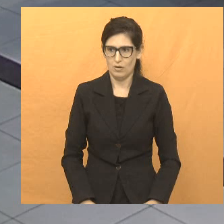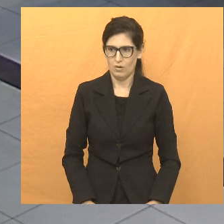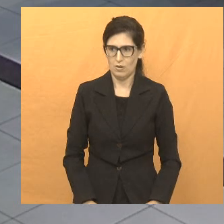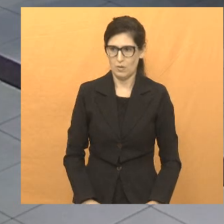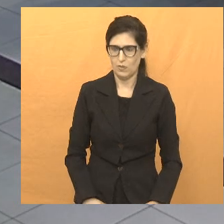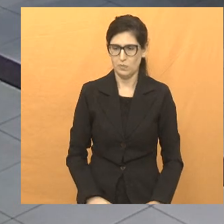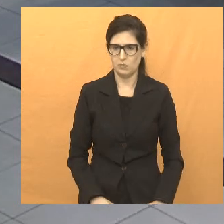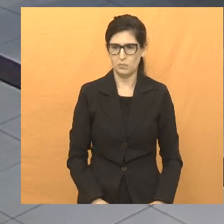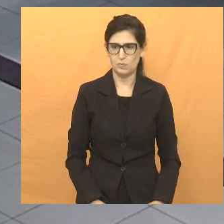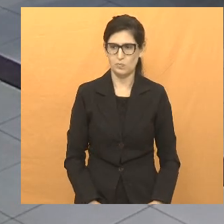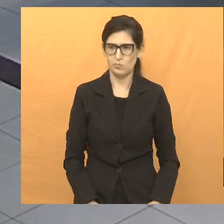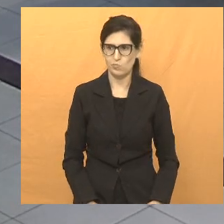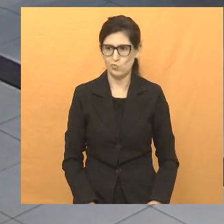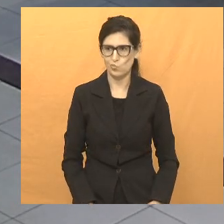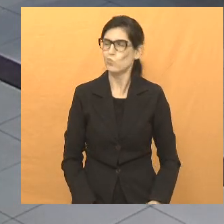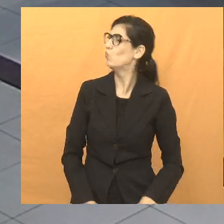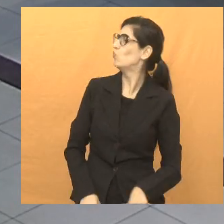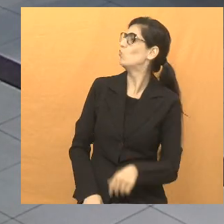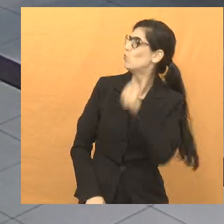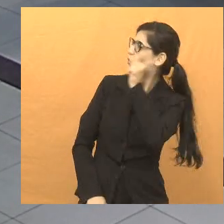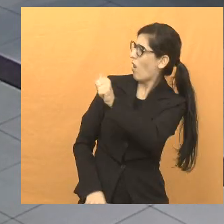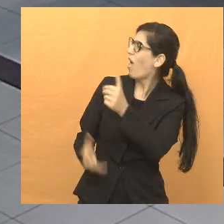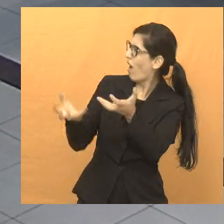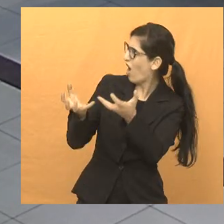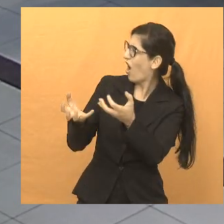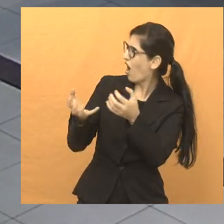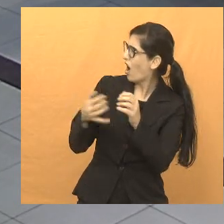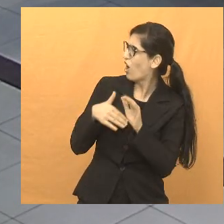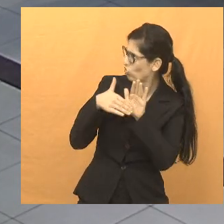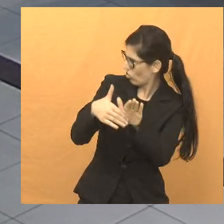Rebeca, você quer contribuir?